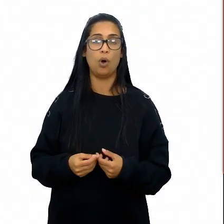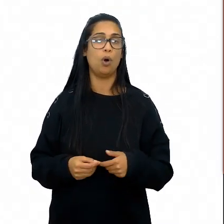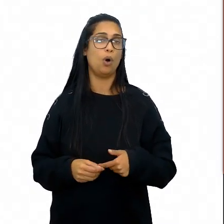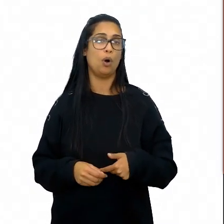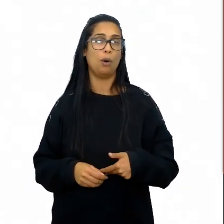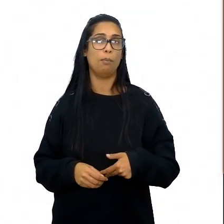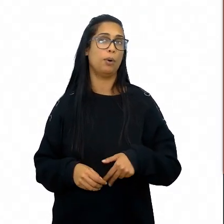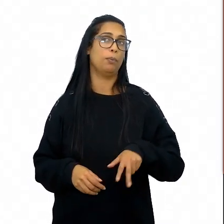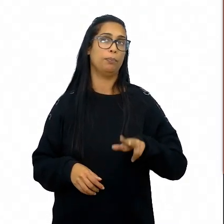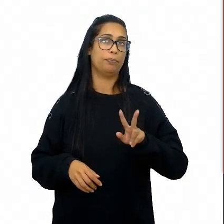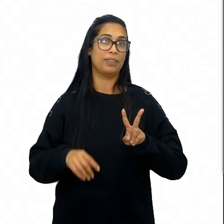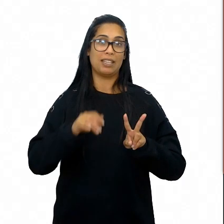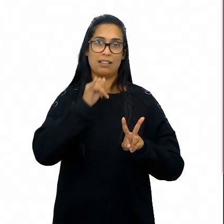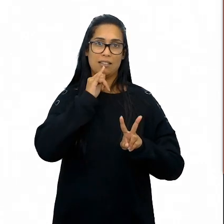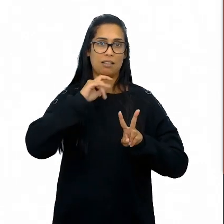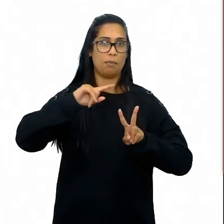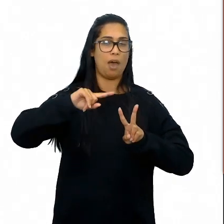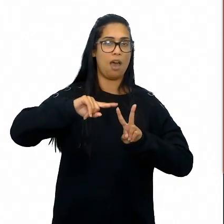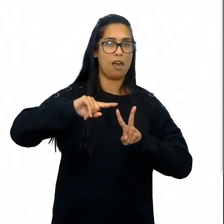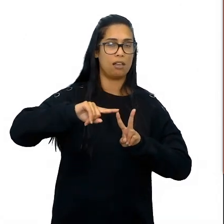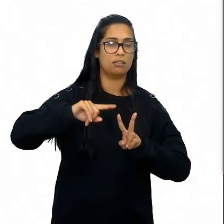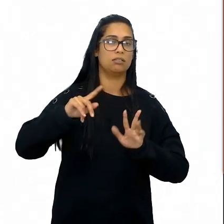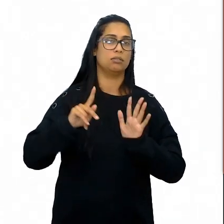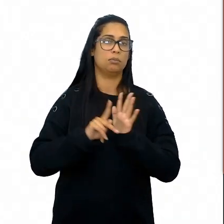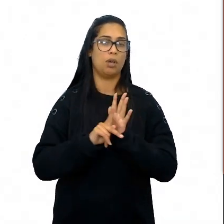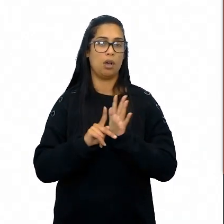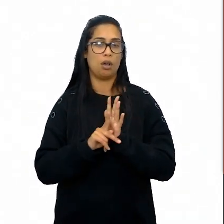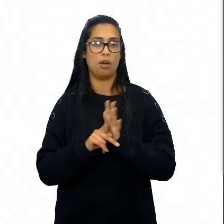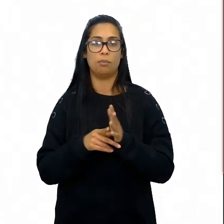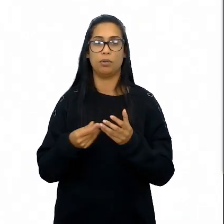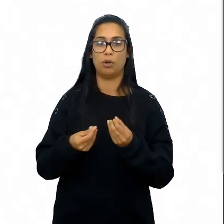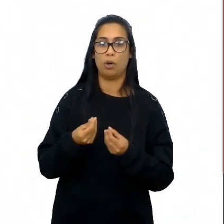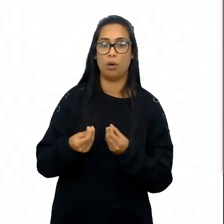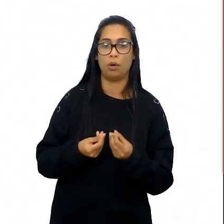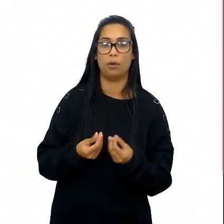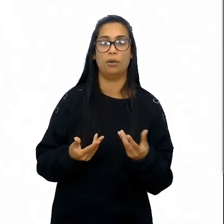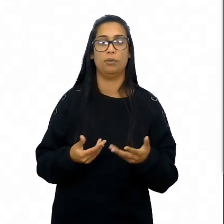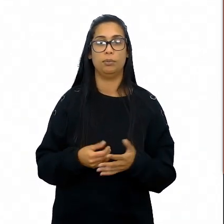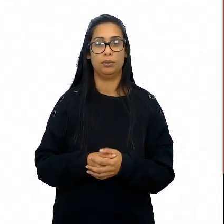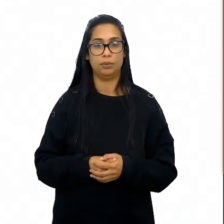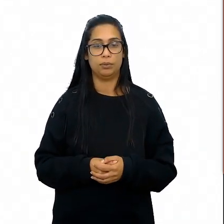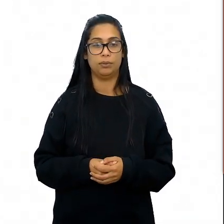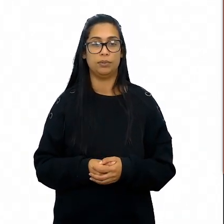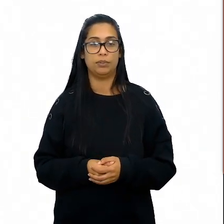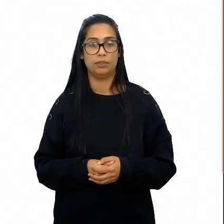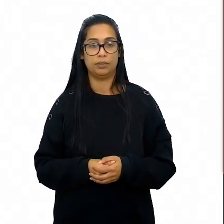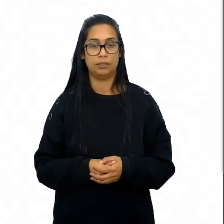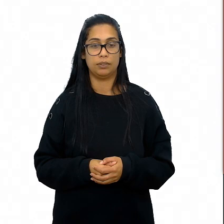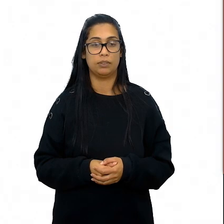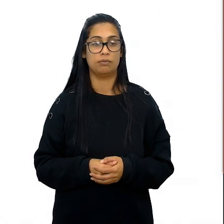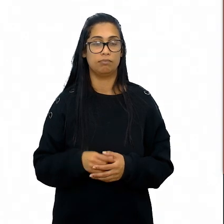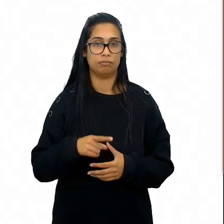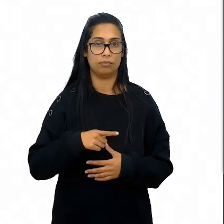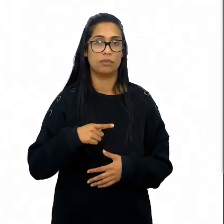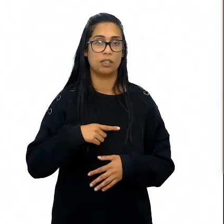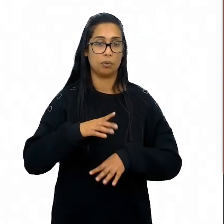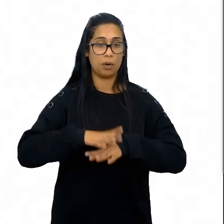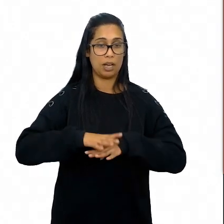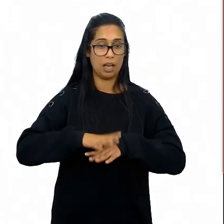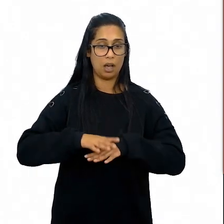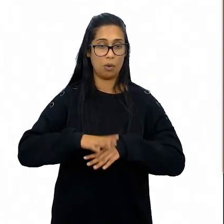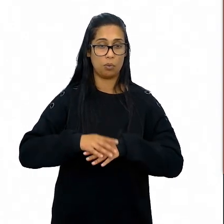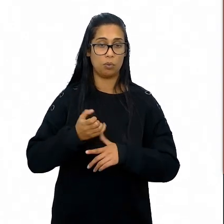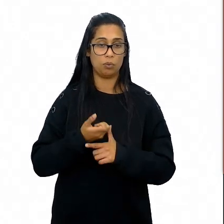e as relações de girar também e habilidade é conhecer as relações entre os coeficientes e as